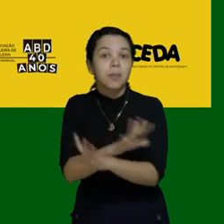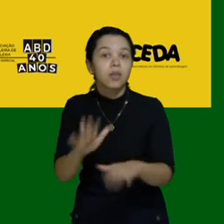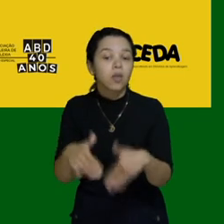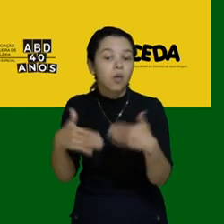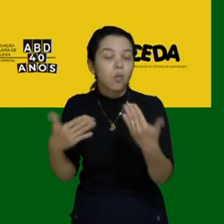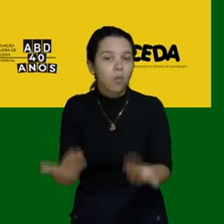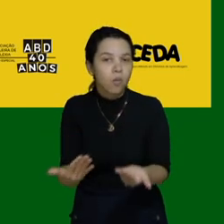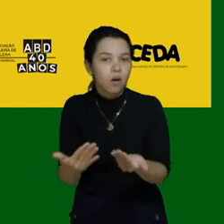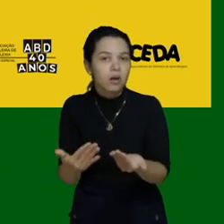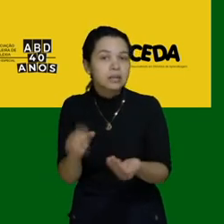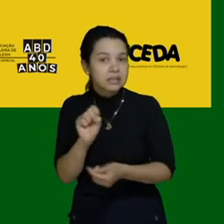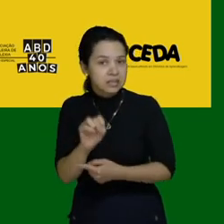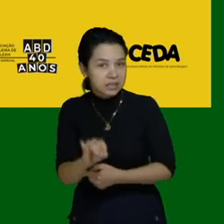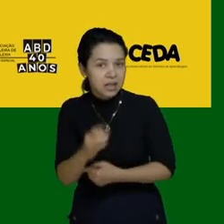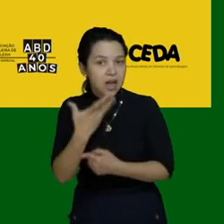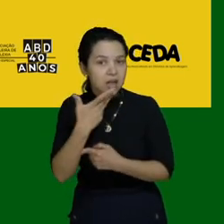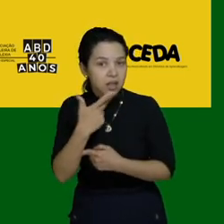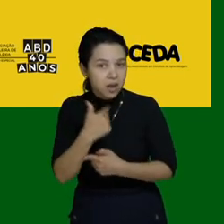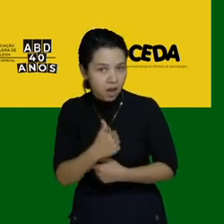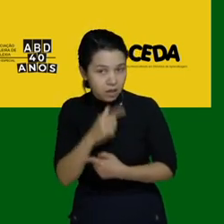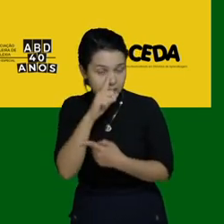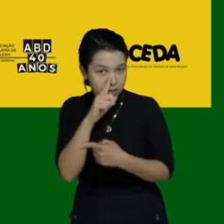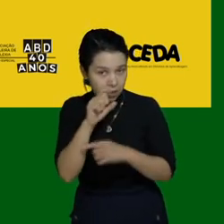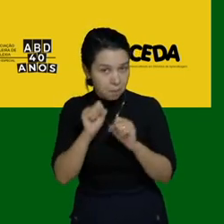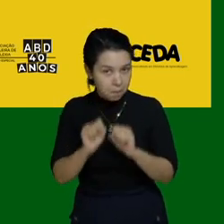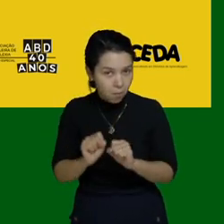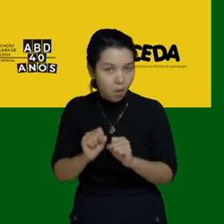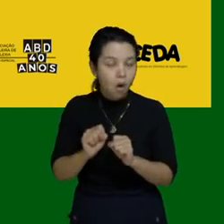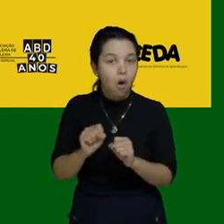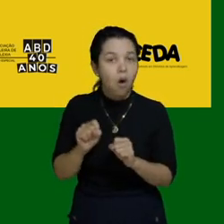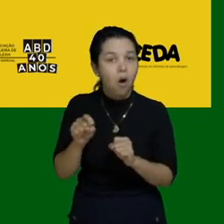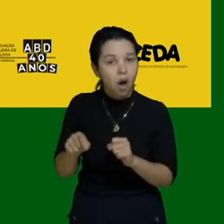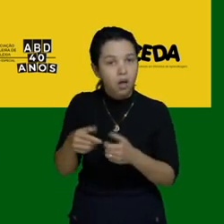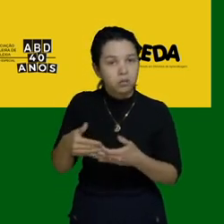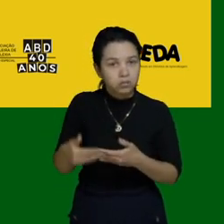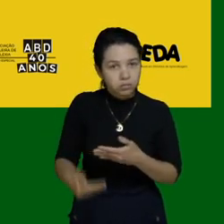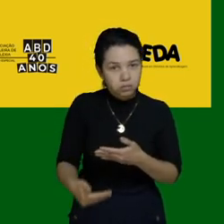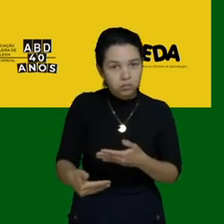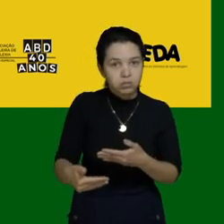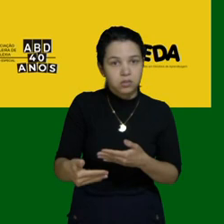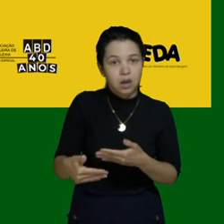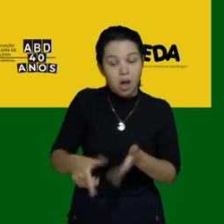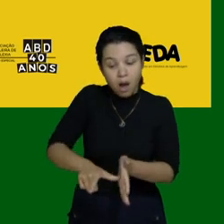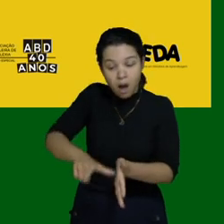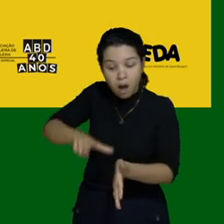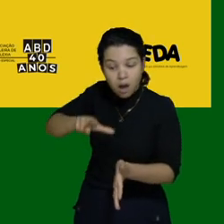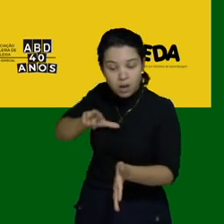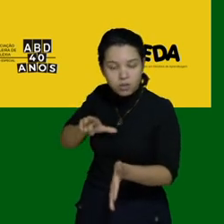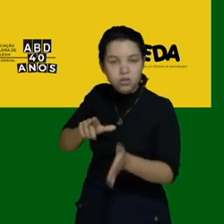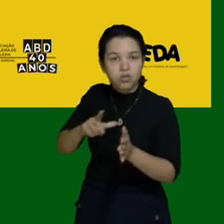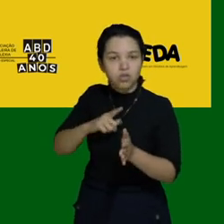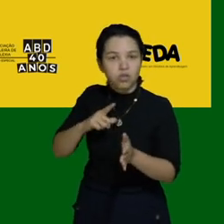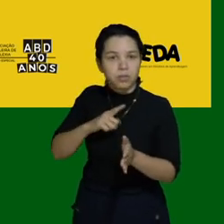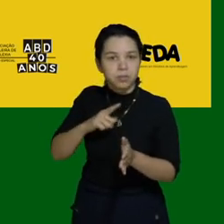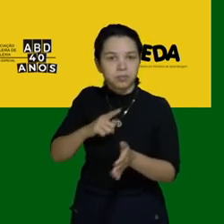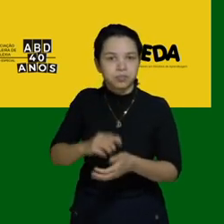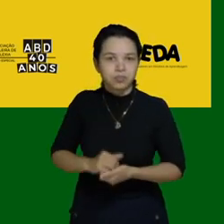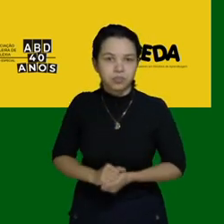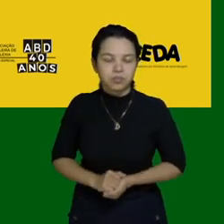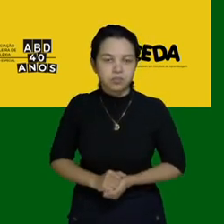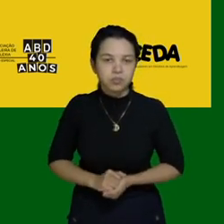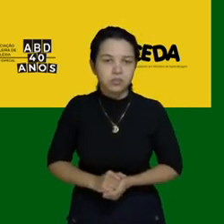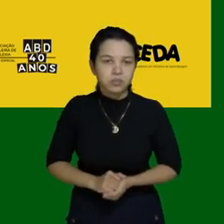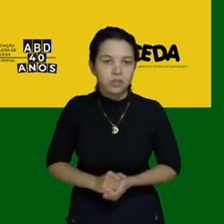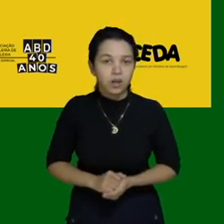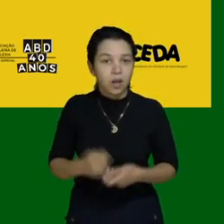foi uma criança de risco ela já tá bem melhor se ela começou com essa intervenção mais cedo né e mas assim eles